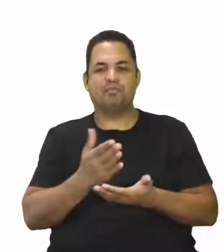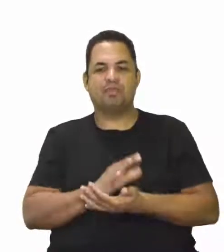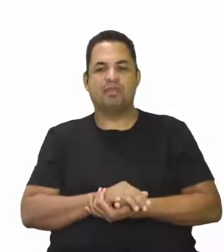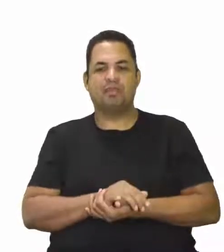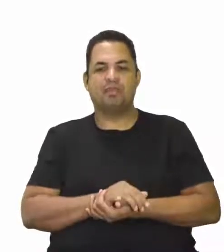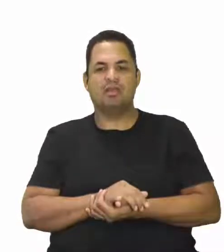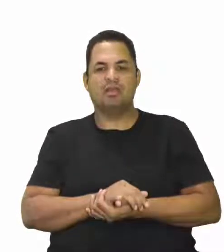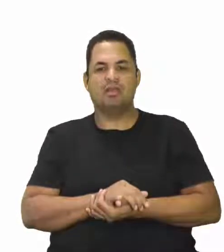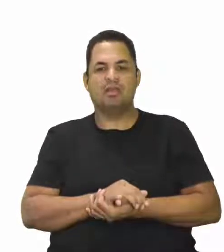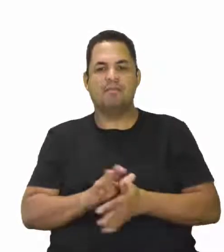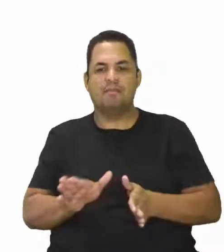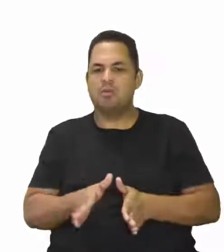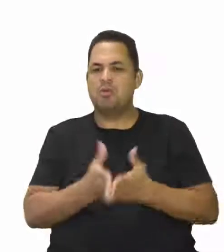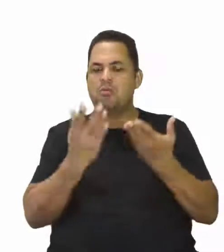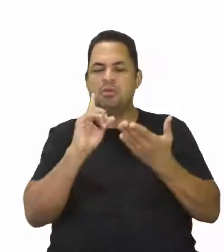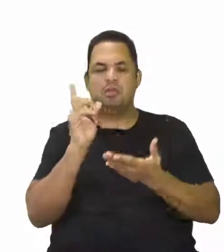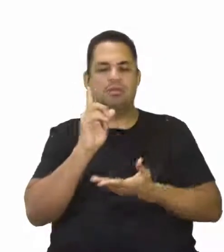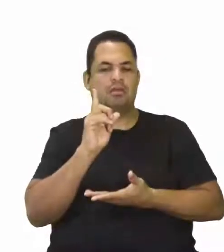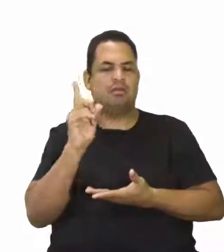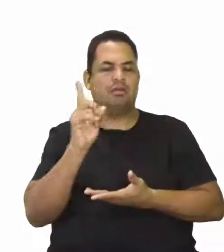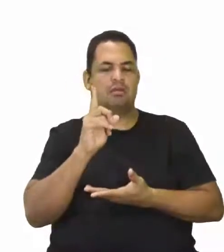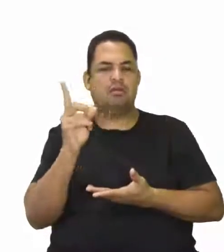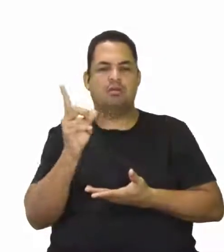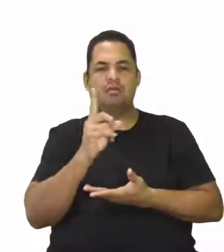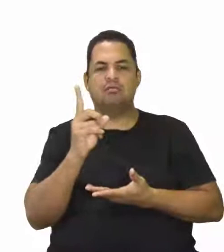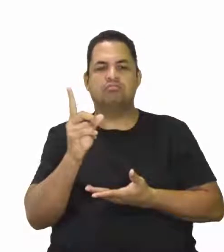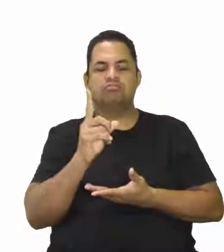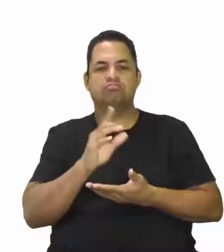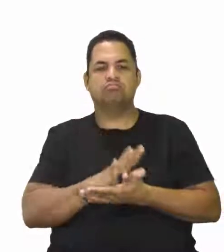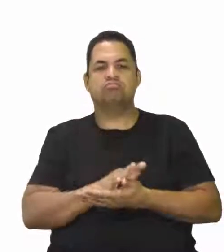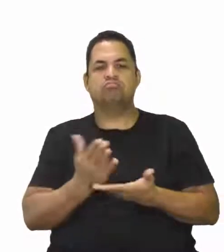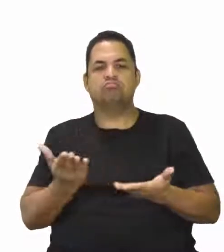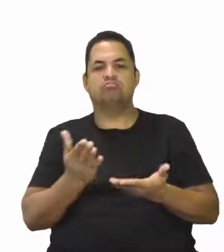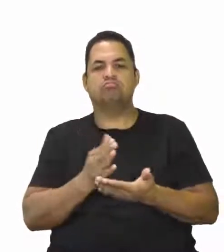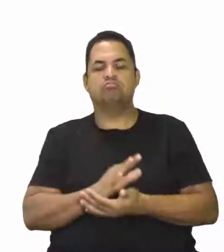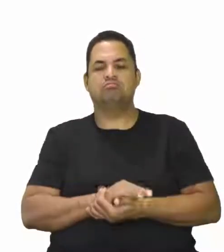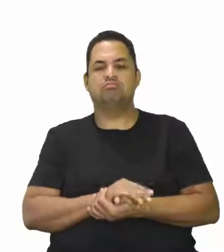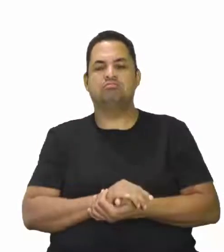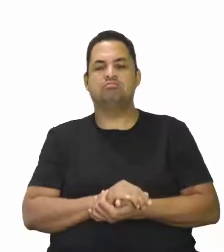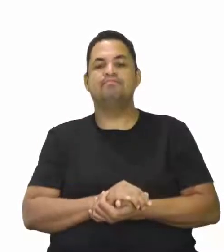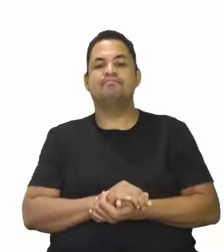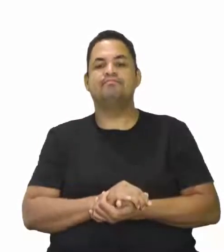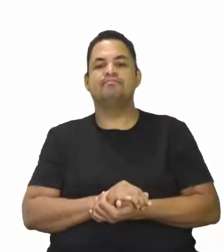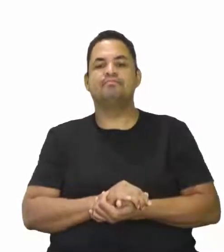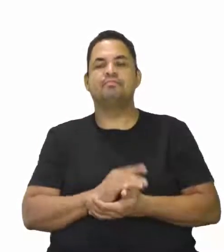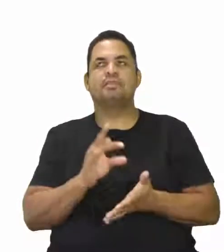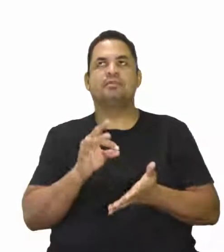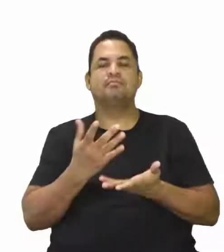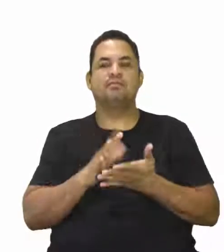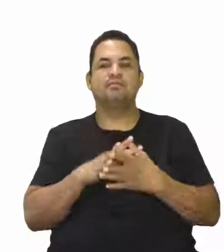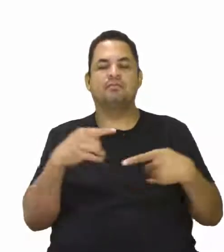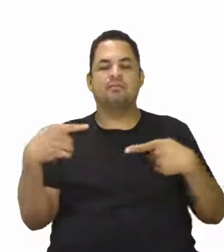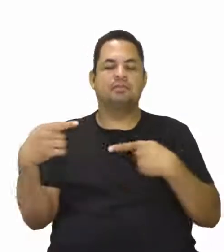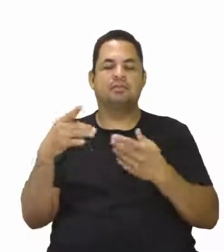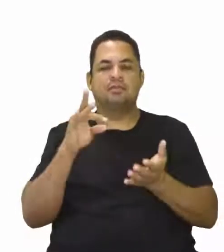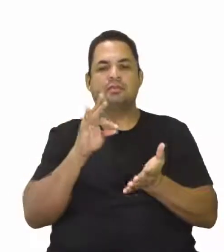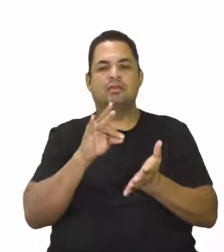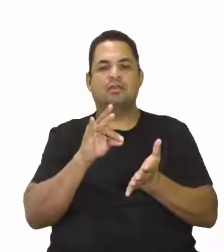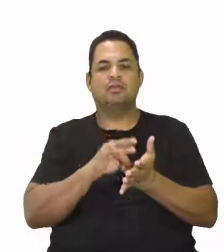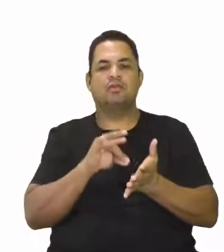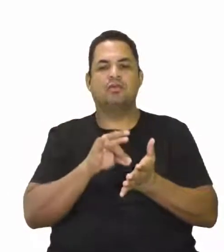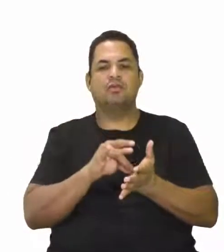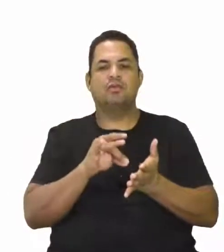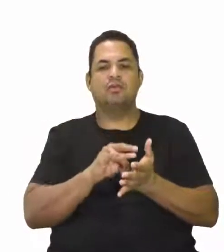gente pode até fazer um paralelo com o realismo mágico, que é um dos temas literários